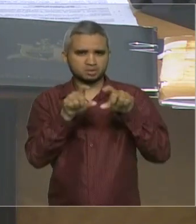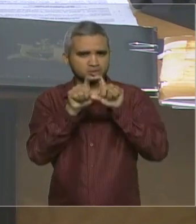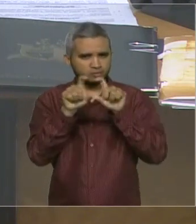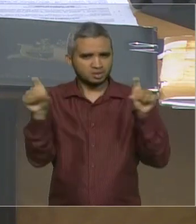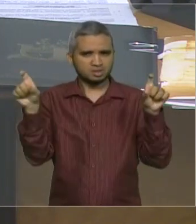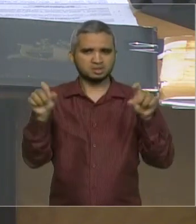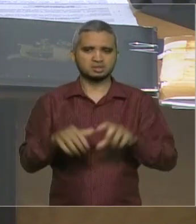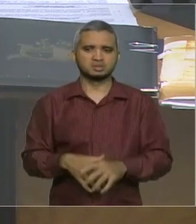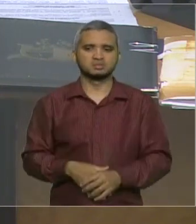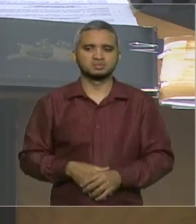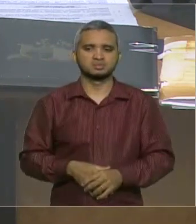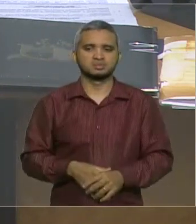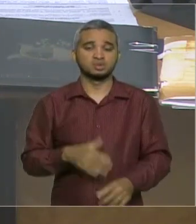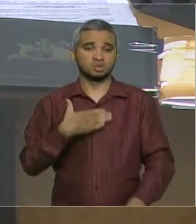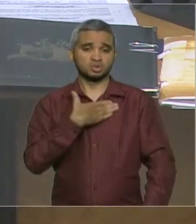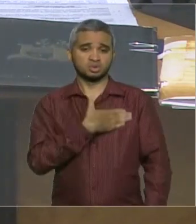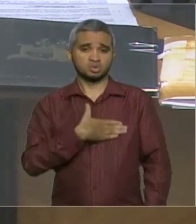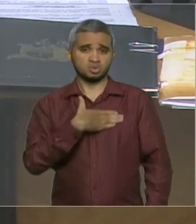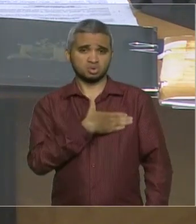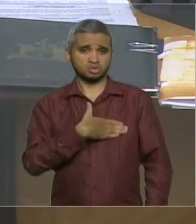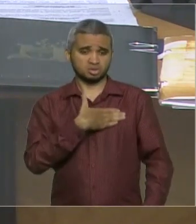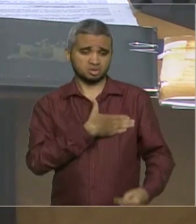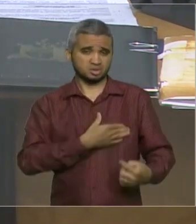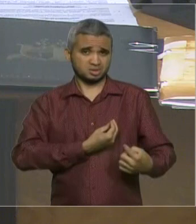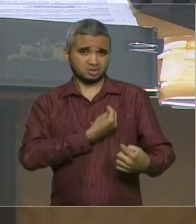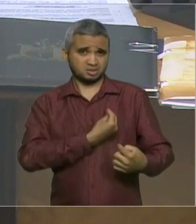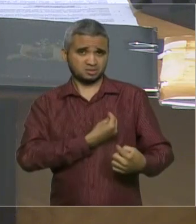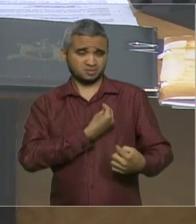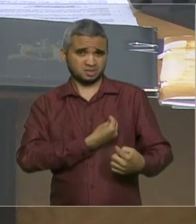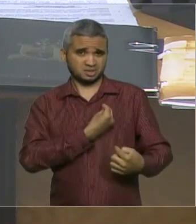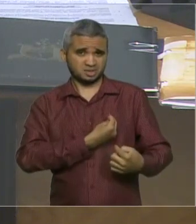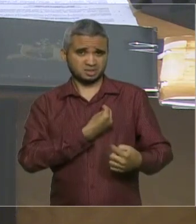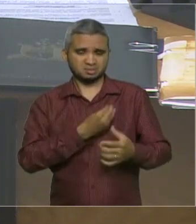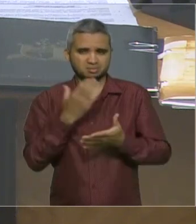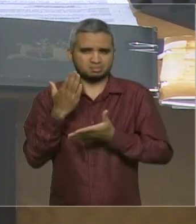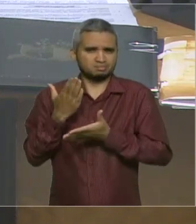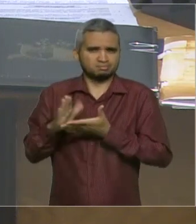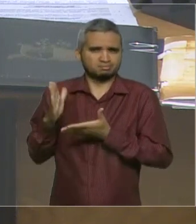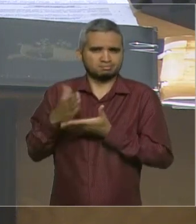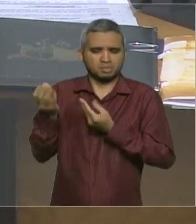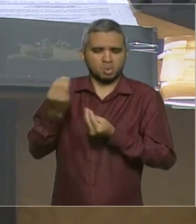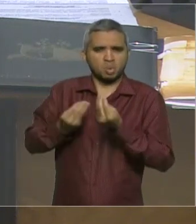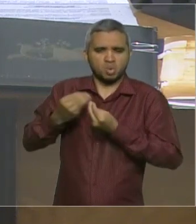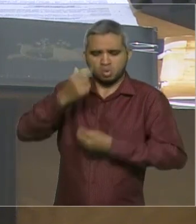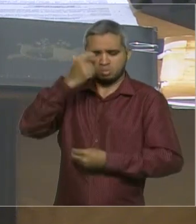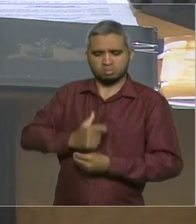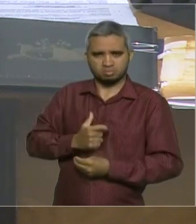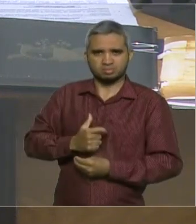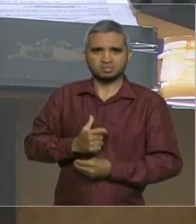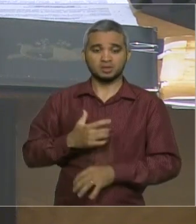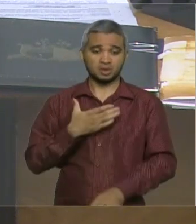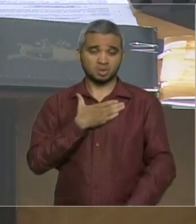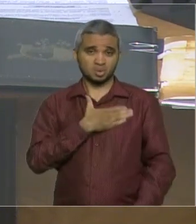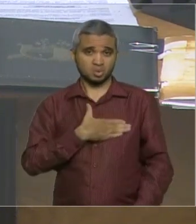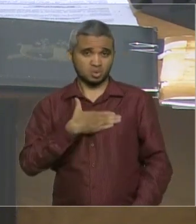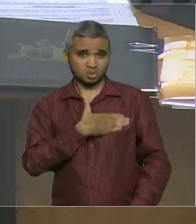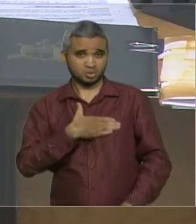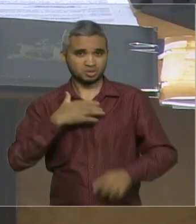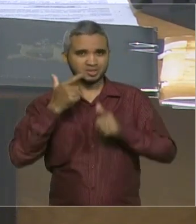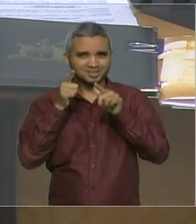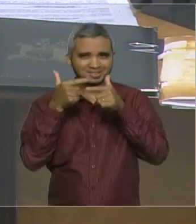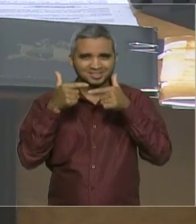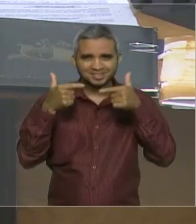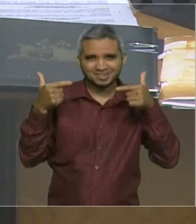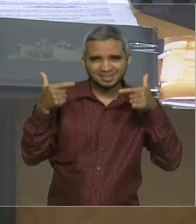de viver, não importa a maneira. Gostar de sorrir, não importa a dor. E procurar